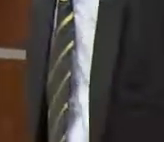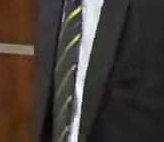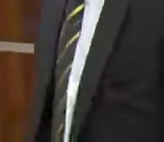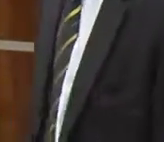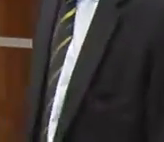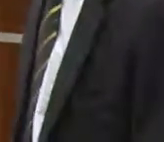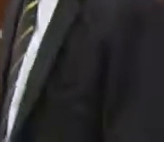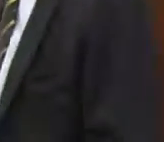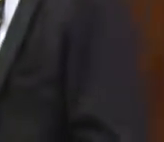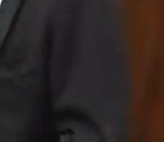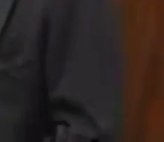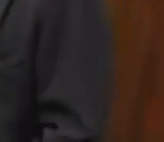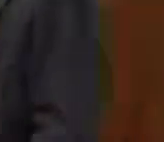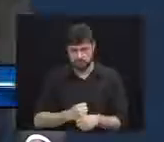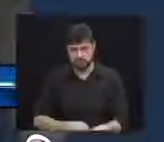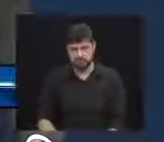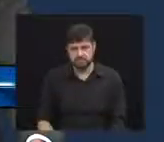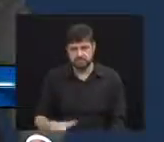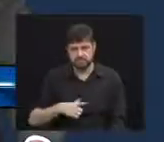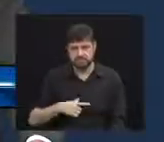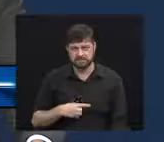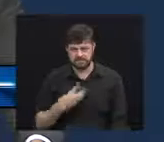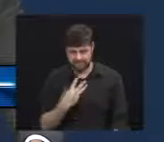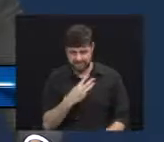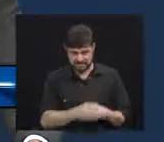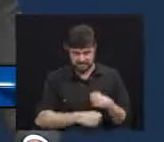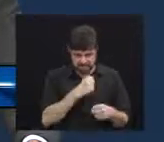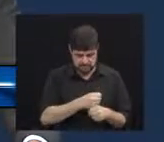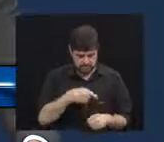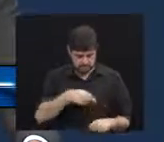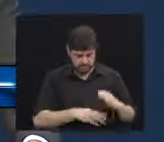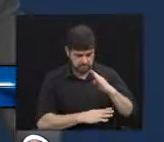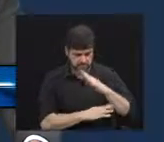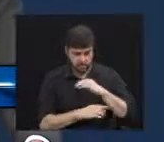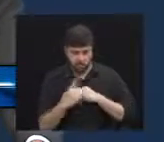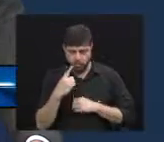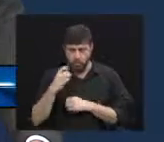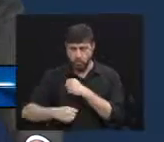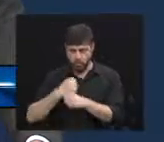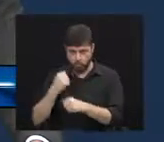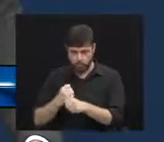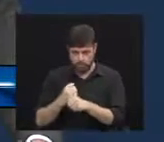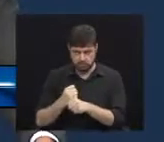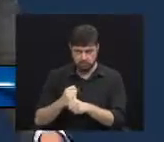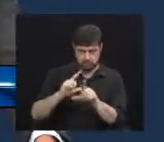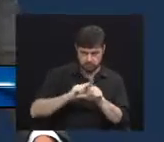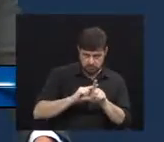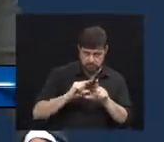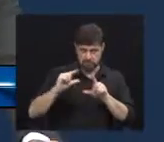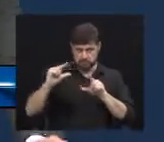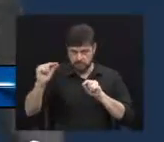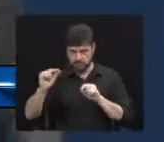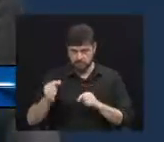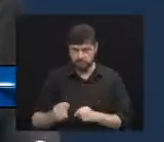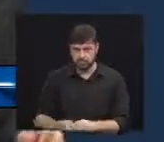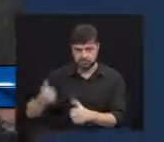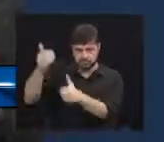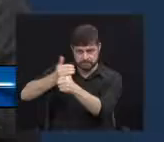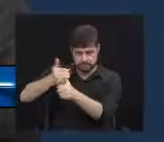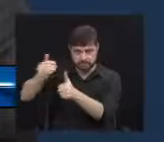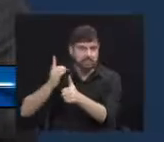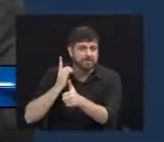uma avaliação do próprio trabalho. Fiquei por 3 anos, durante um ano me licenciei para assumir uma vaga na Câmara